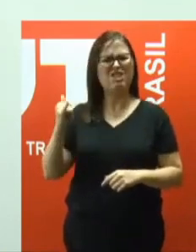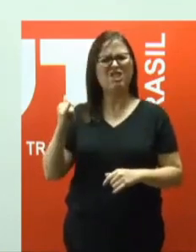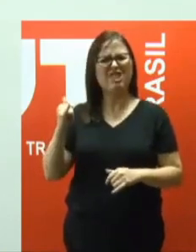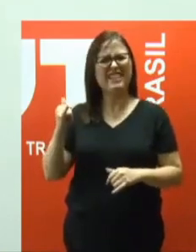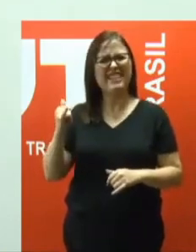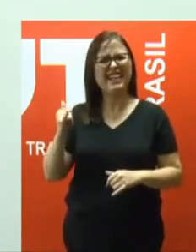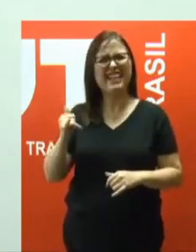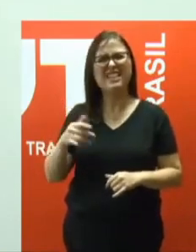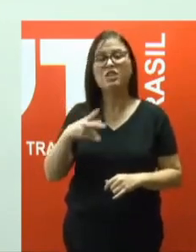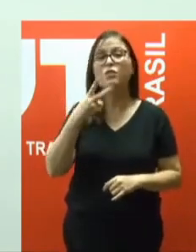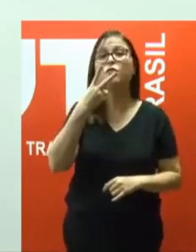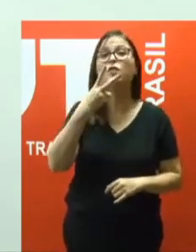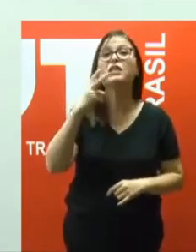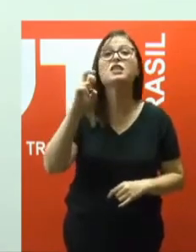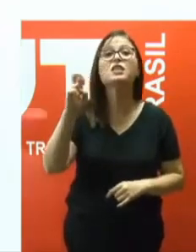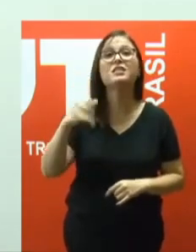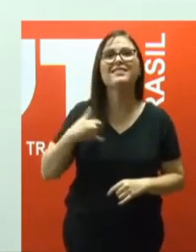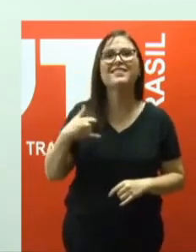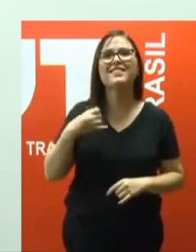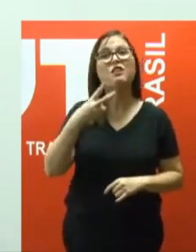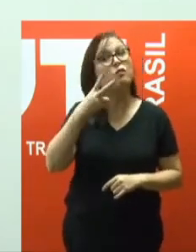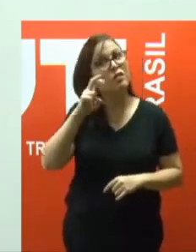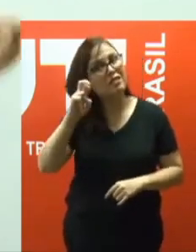25. Então,